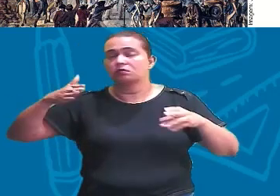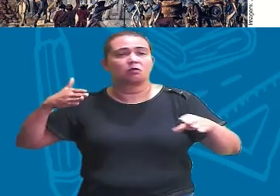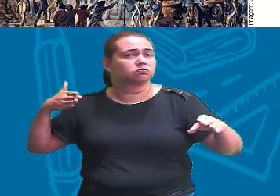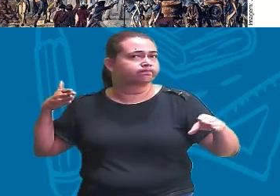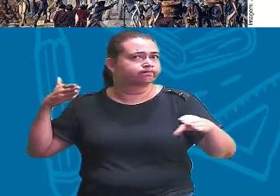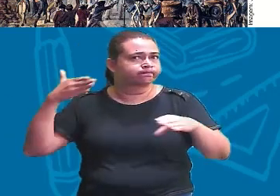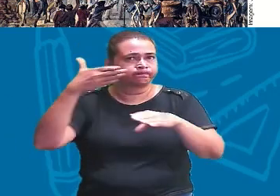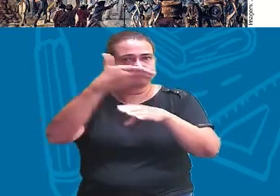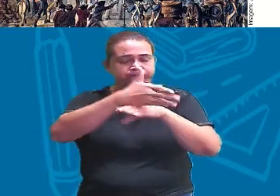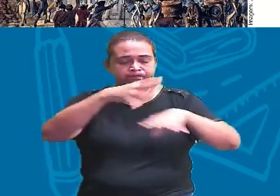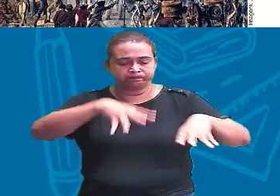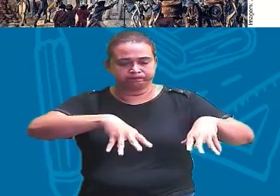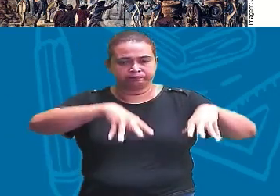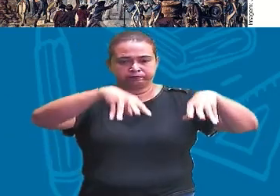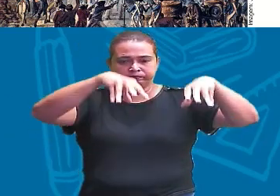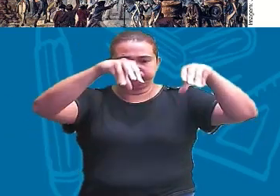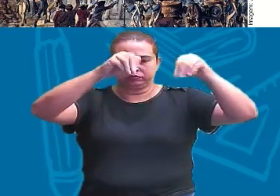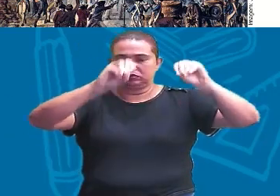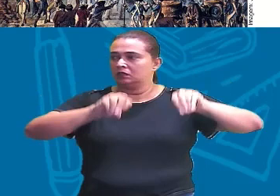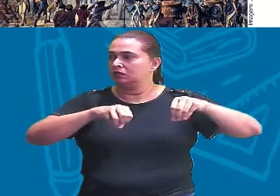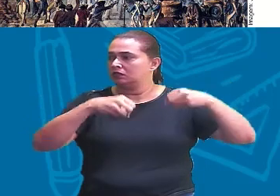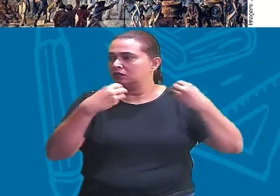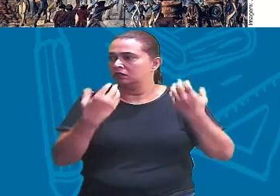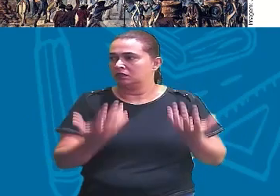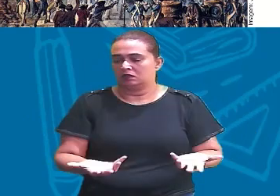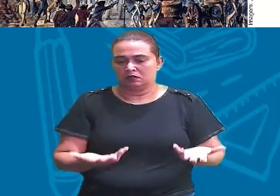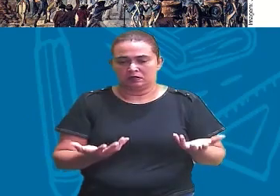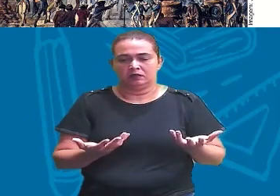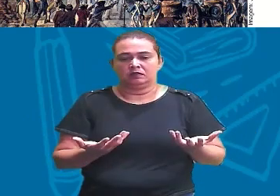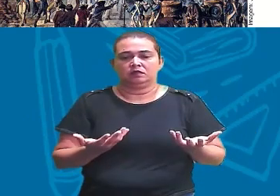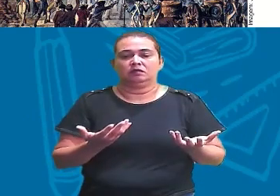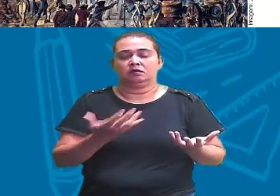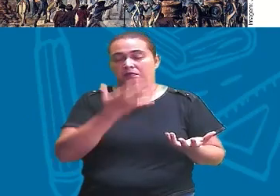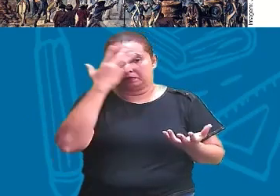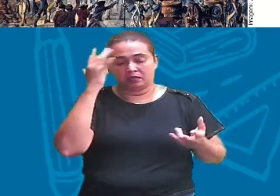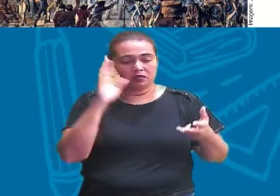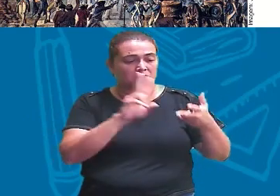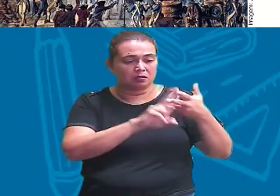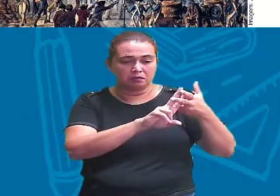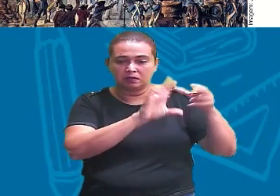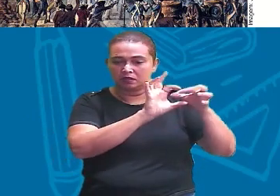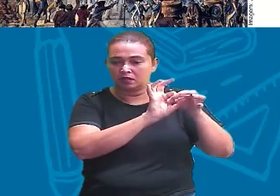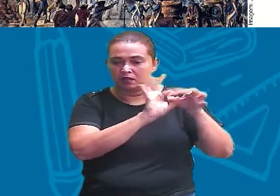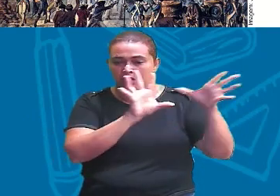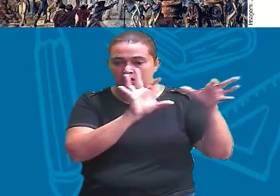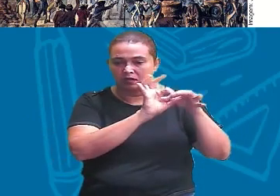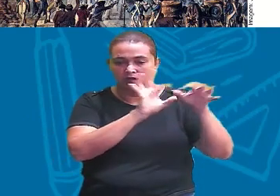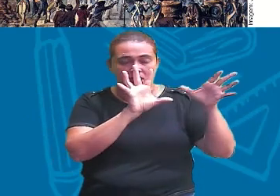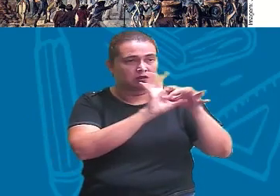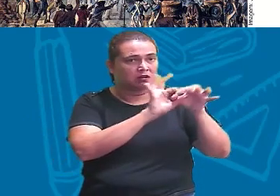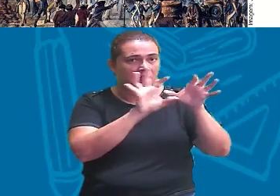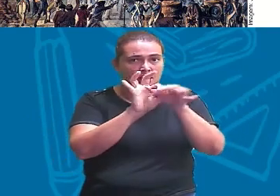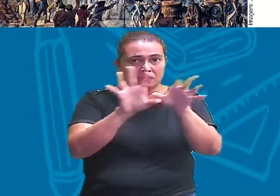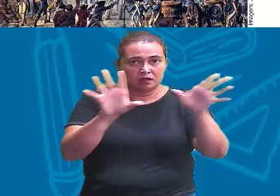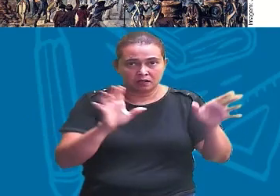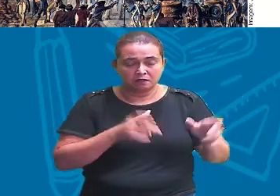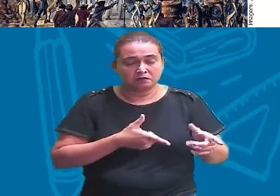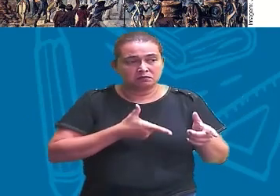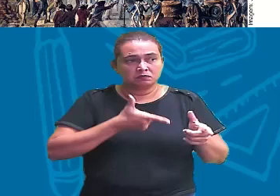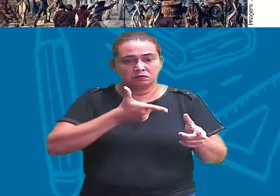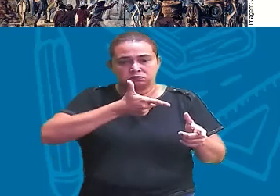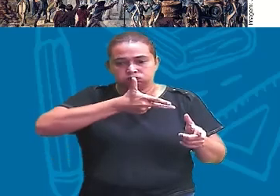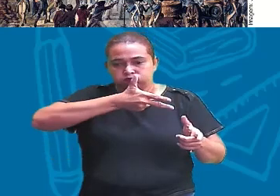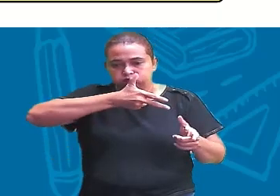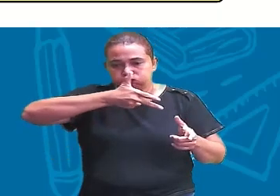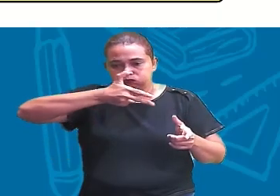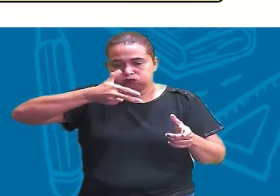o castelo, vai libertar as pessoas que estavam presas e vai pegar armas de dentro do castelo para continuar a